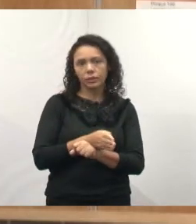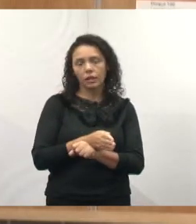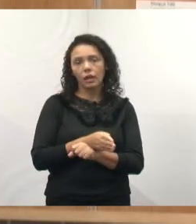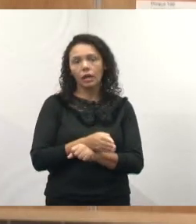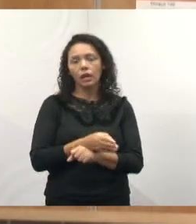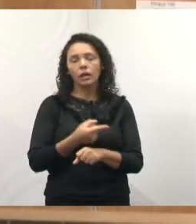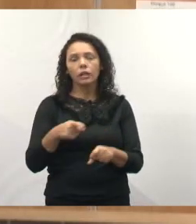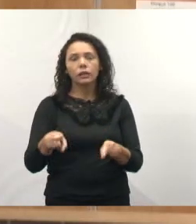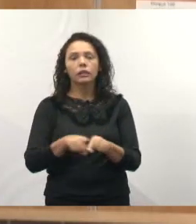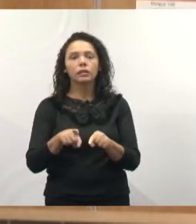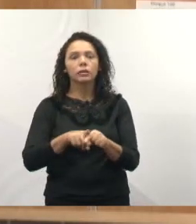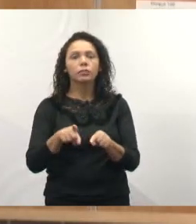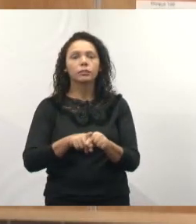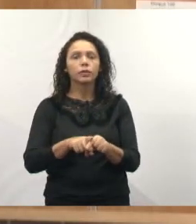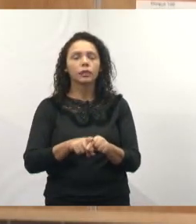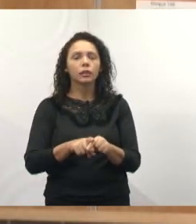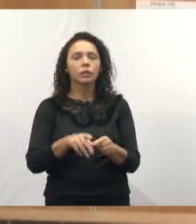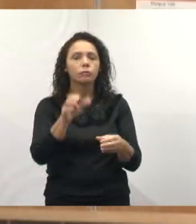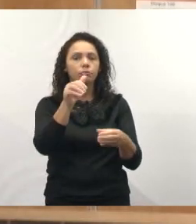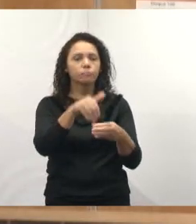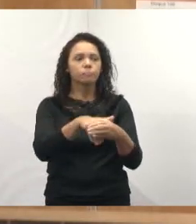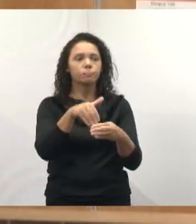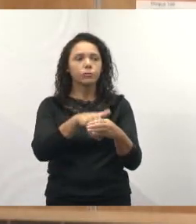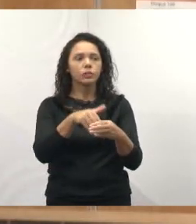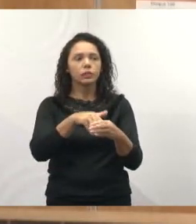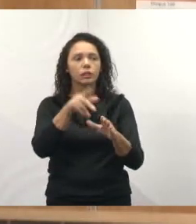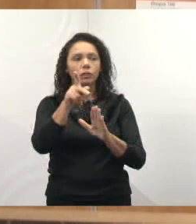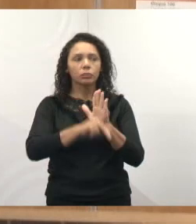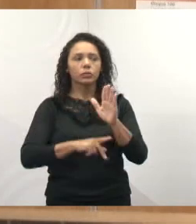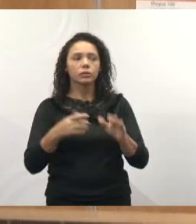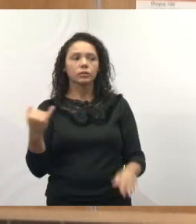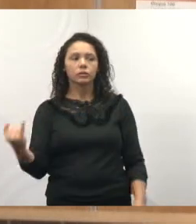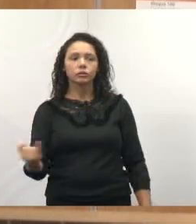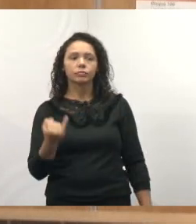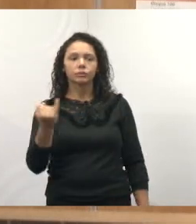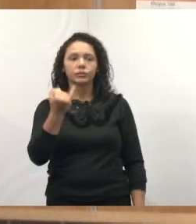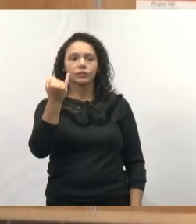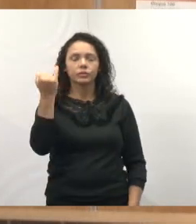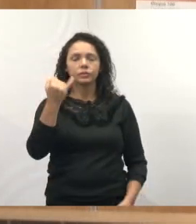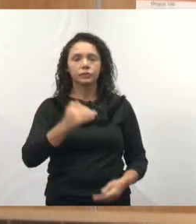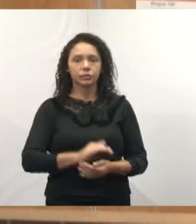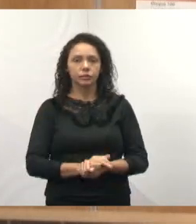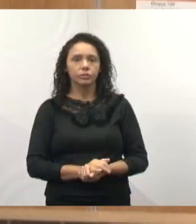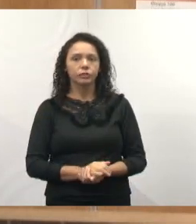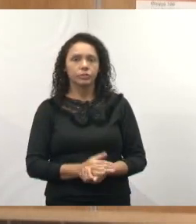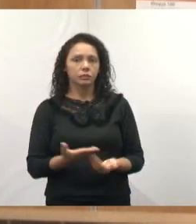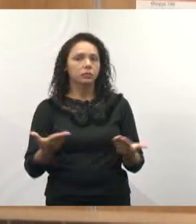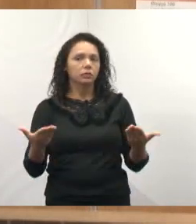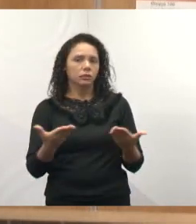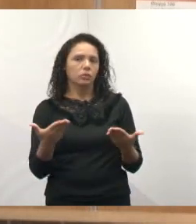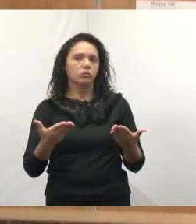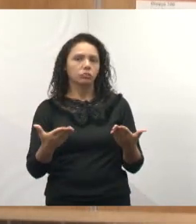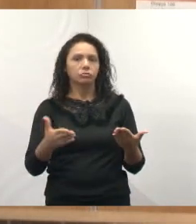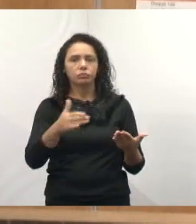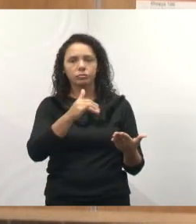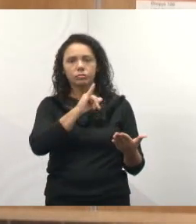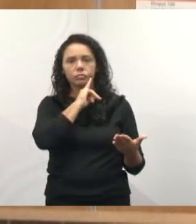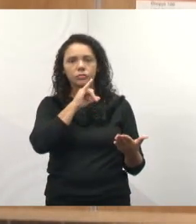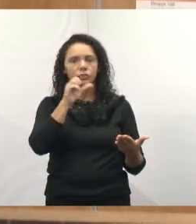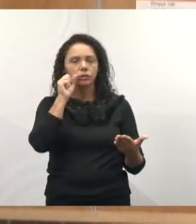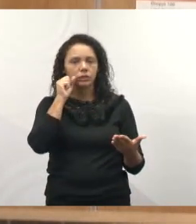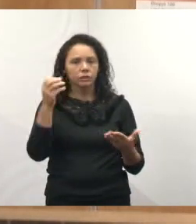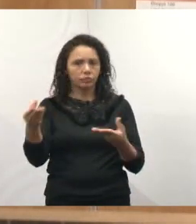de grande importância, que é esse de hoje, vindo aí do prefeito